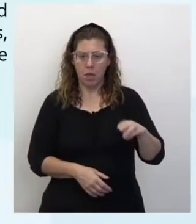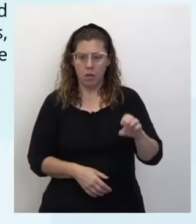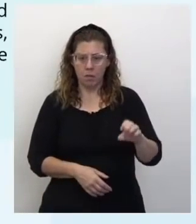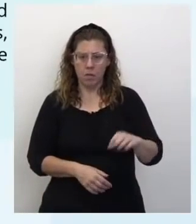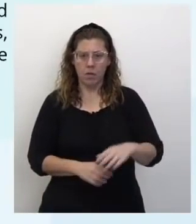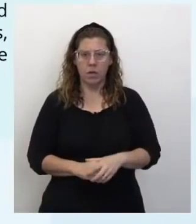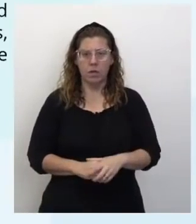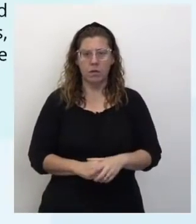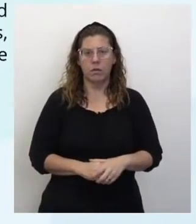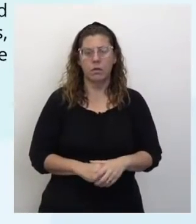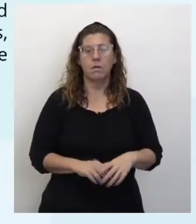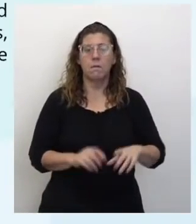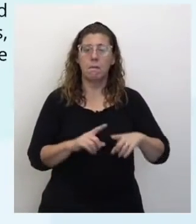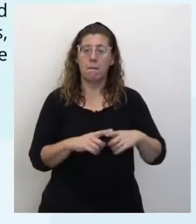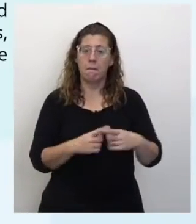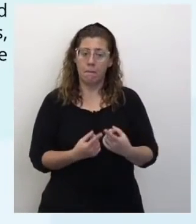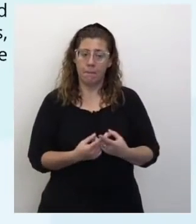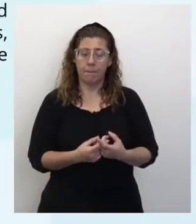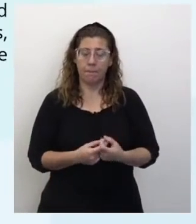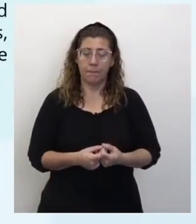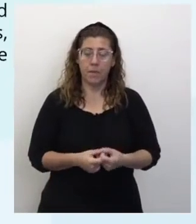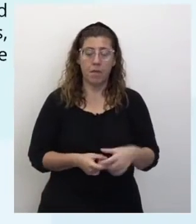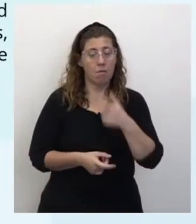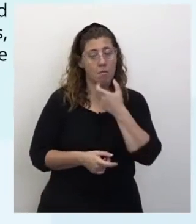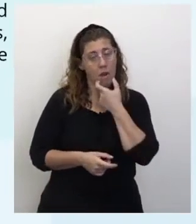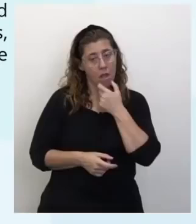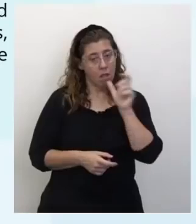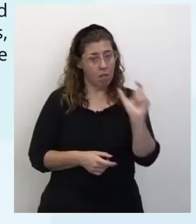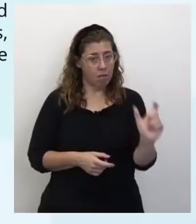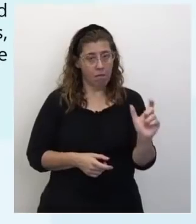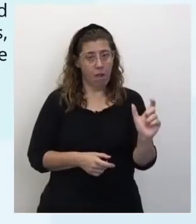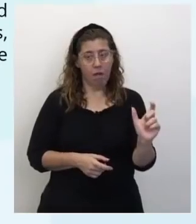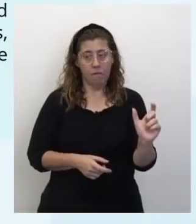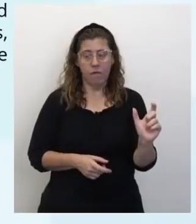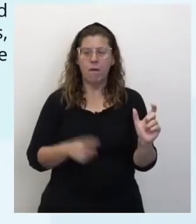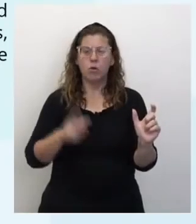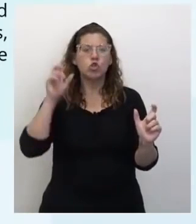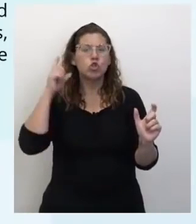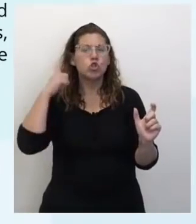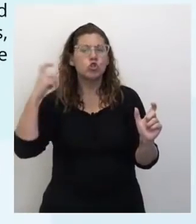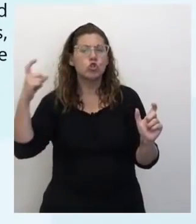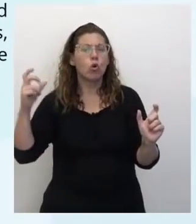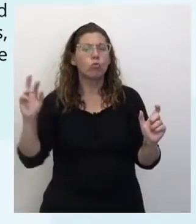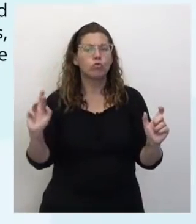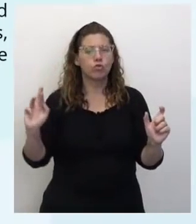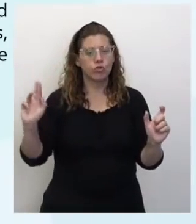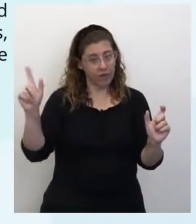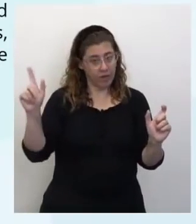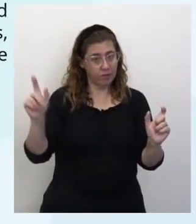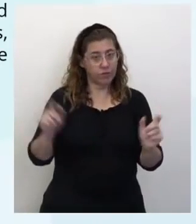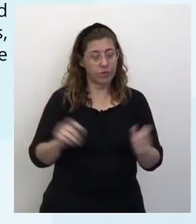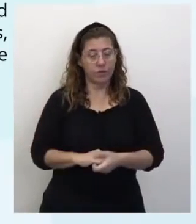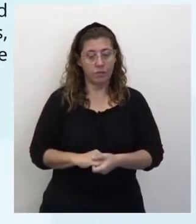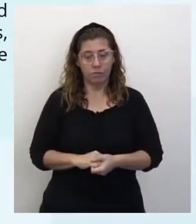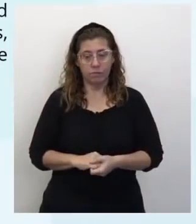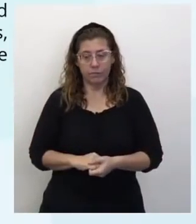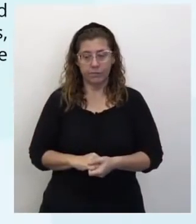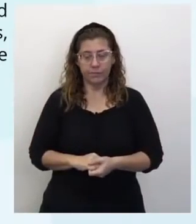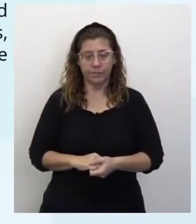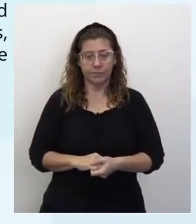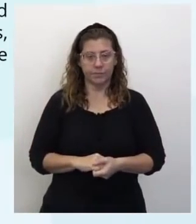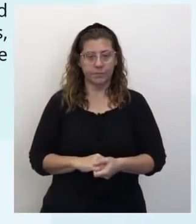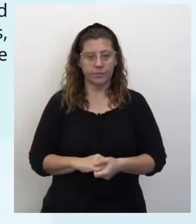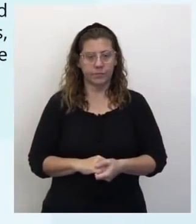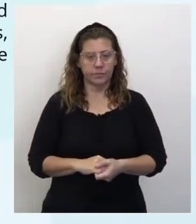fala meme. Então, o som aqui dos dois Z's aqui, né, em inglês, opa, deixa eu deixar o marcador de texto